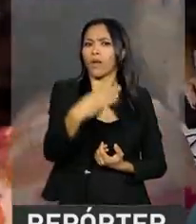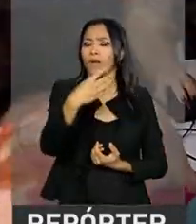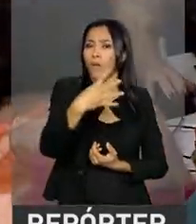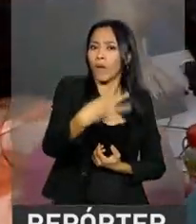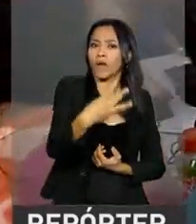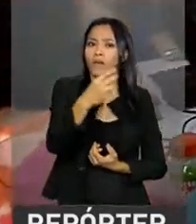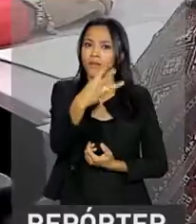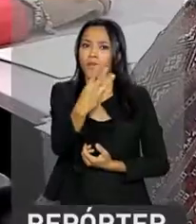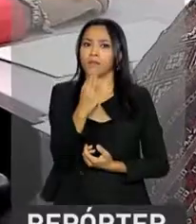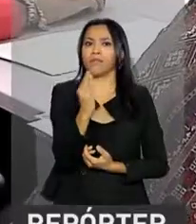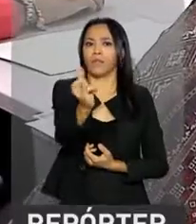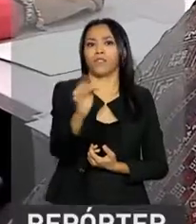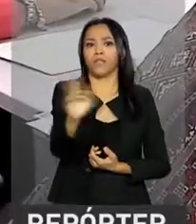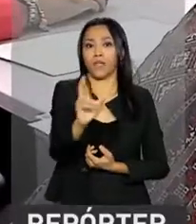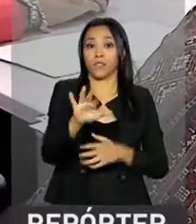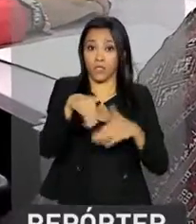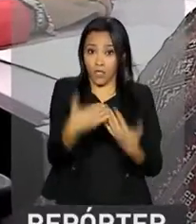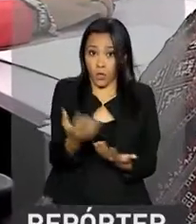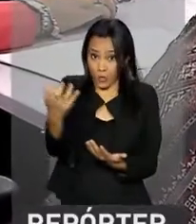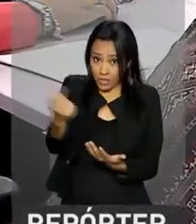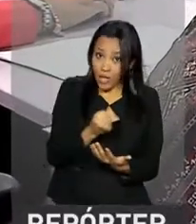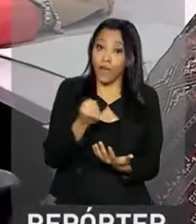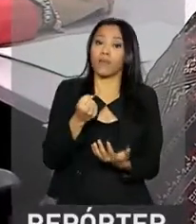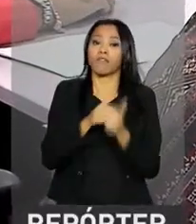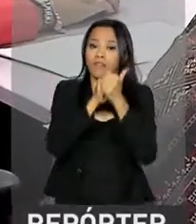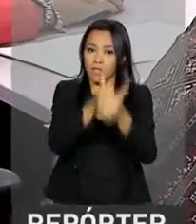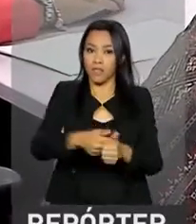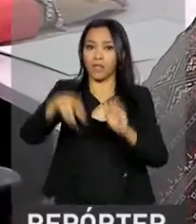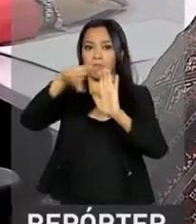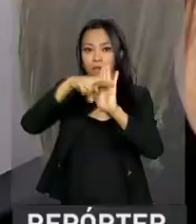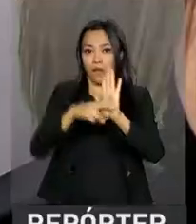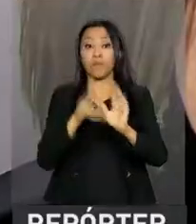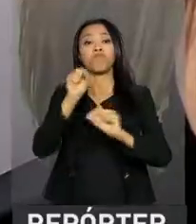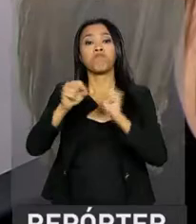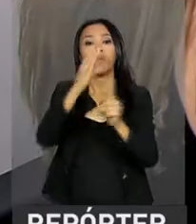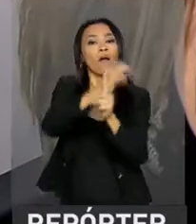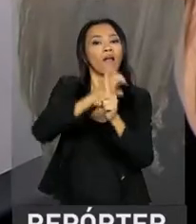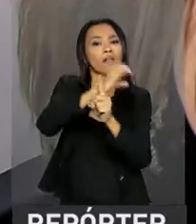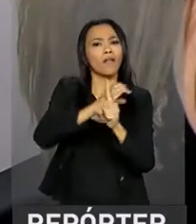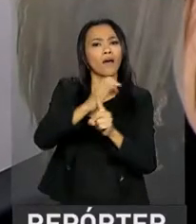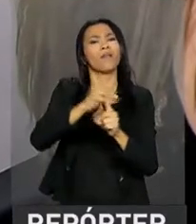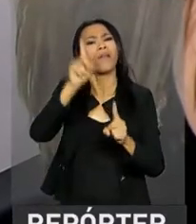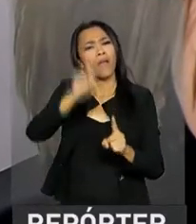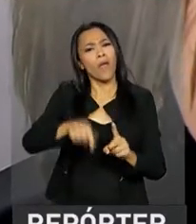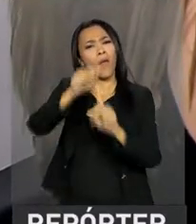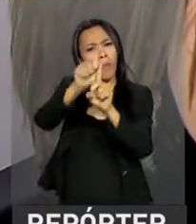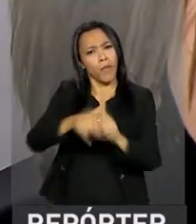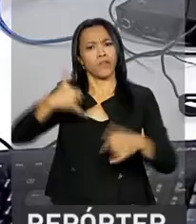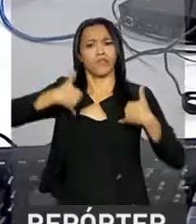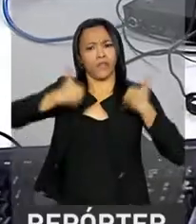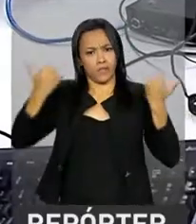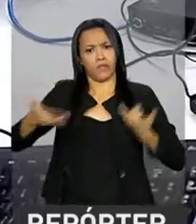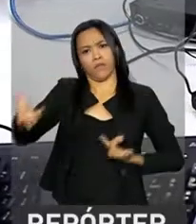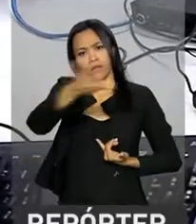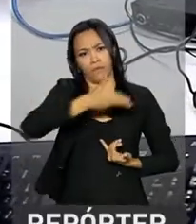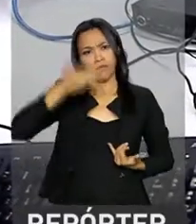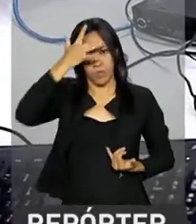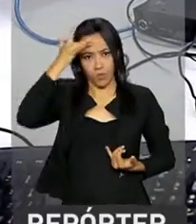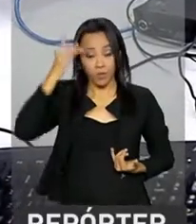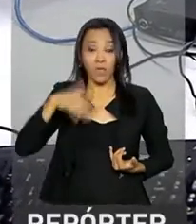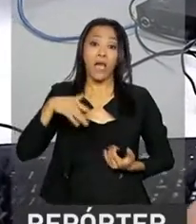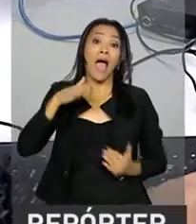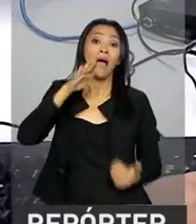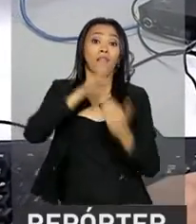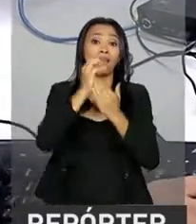de reais os sites vão seguir um calendário que leva em conta o mês de aniversário do trabalhador saldo de até